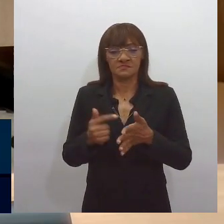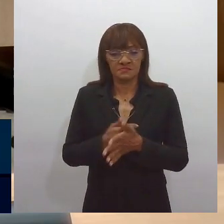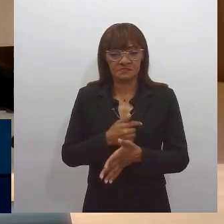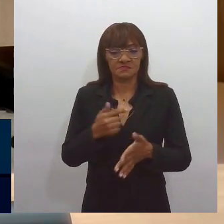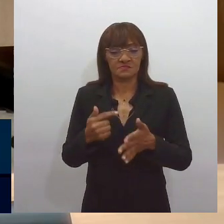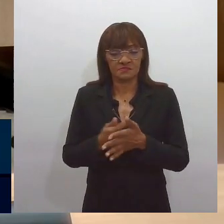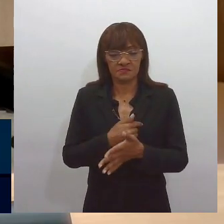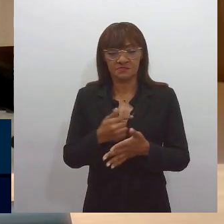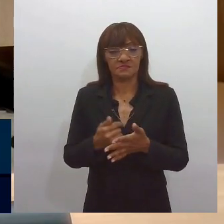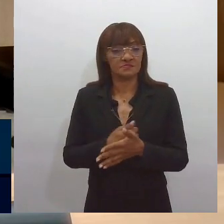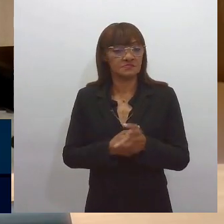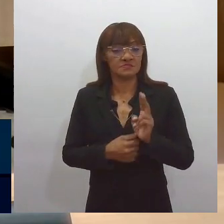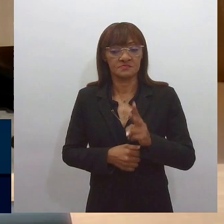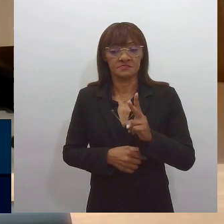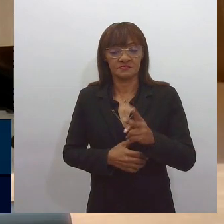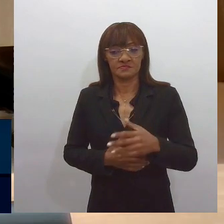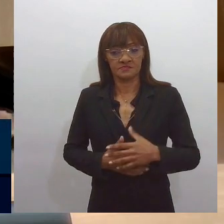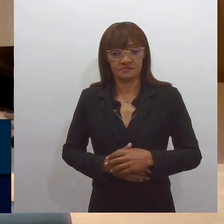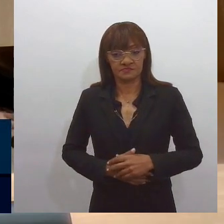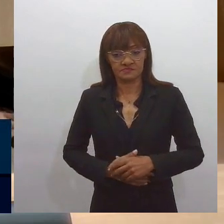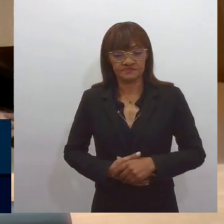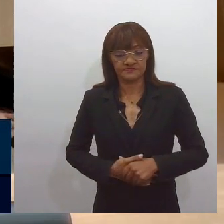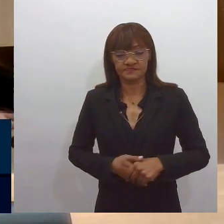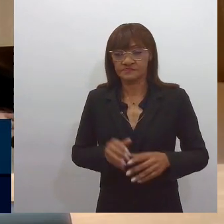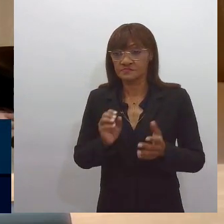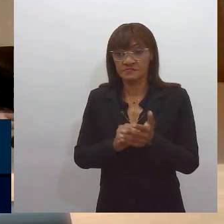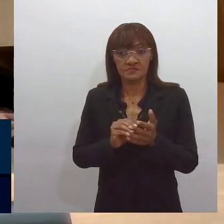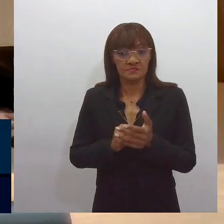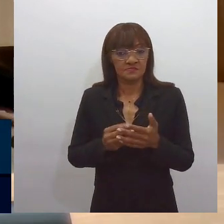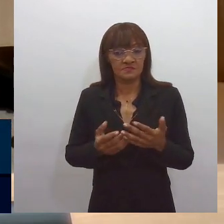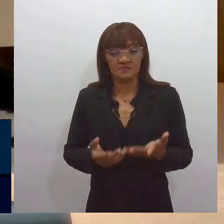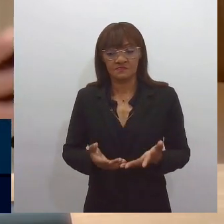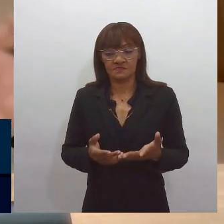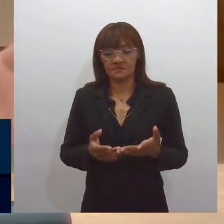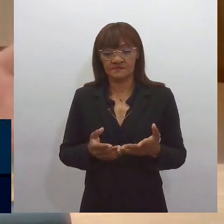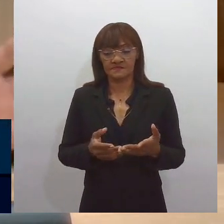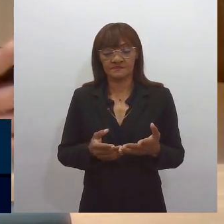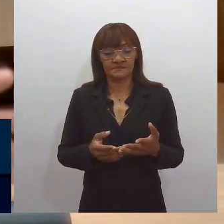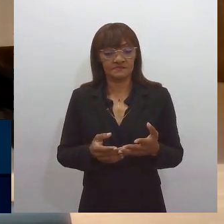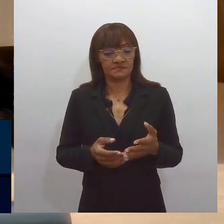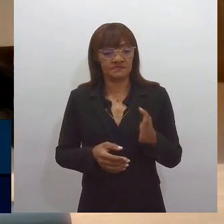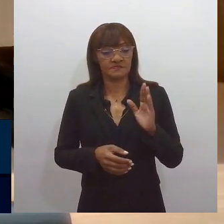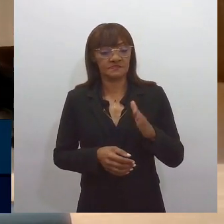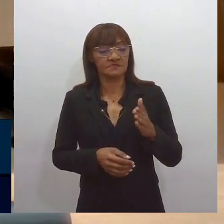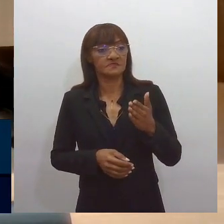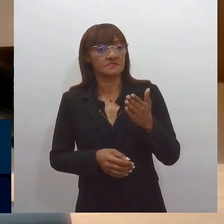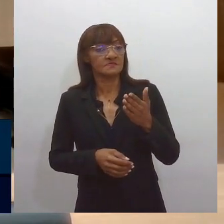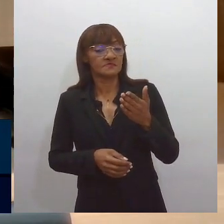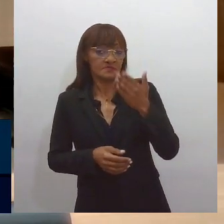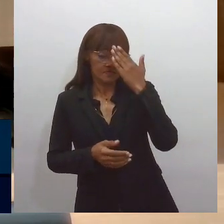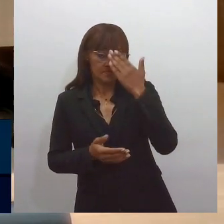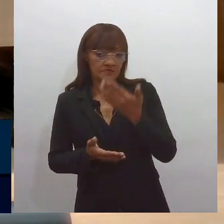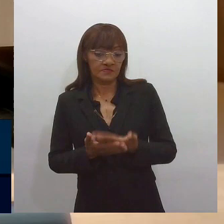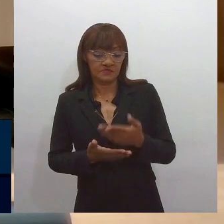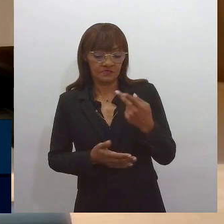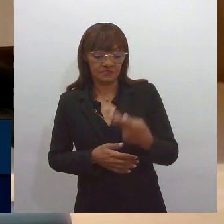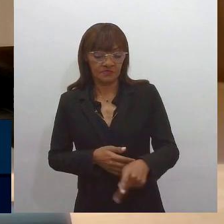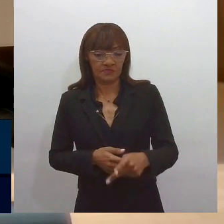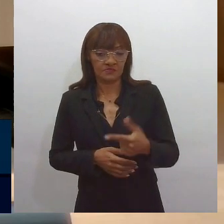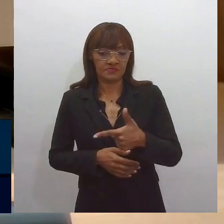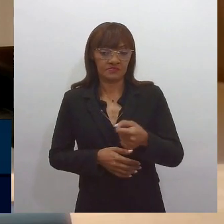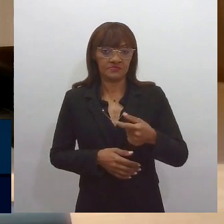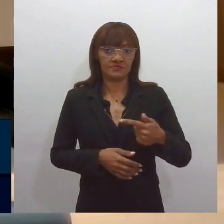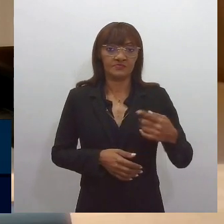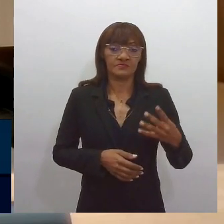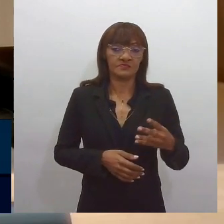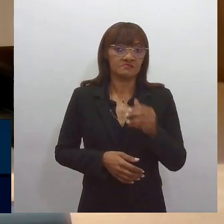faltando a gente tava apostando que ficaria Pronto agora em 2024 todo mundo tá comemorando pelo pelo que tá pelo andamento da obra a gente